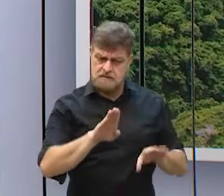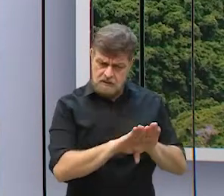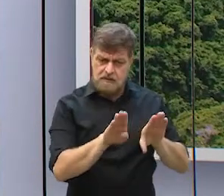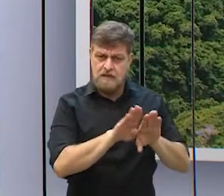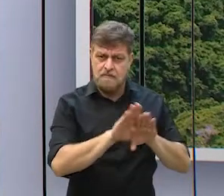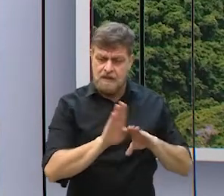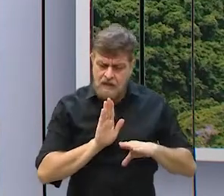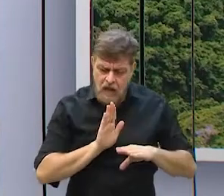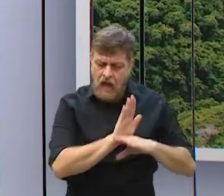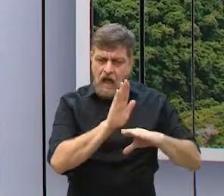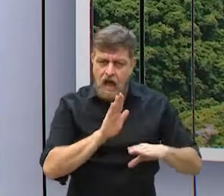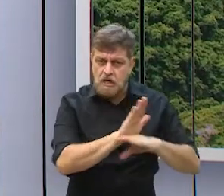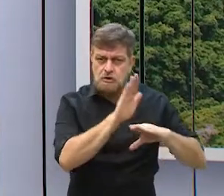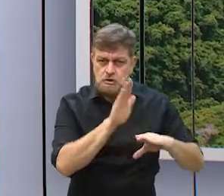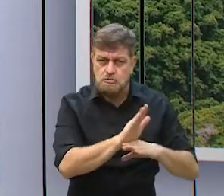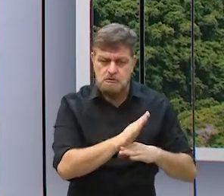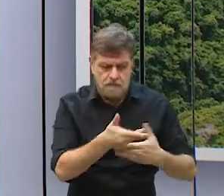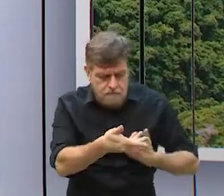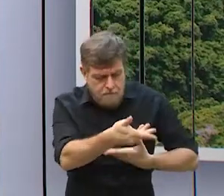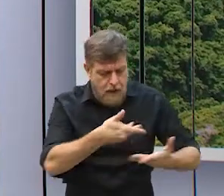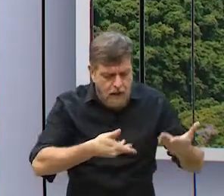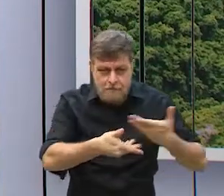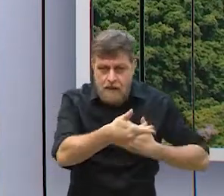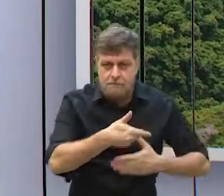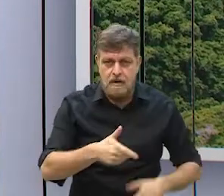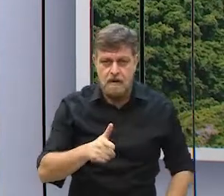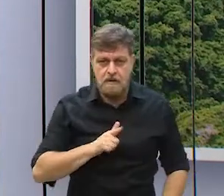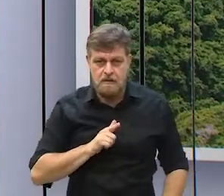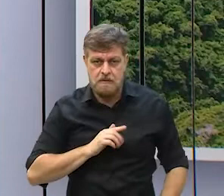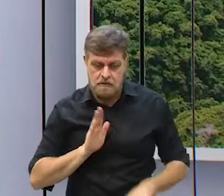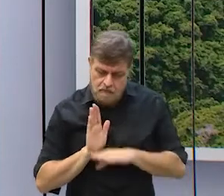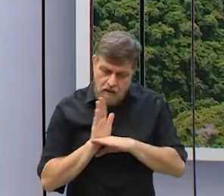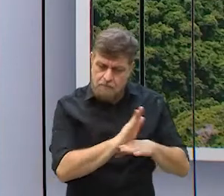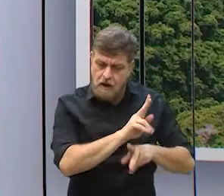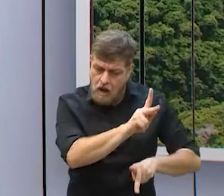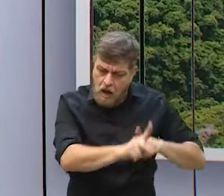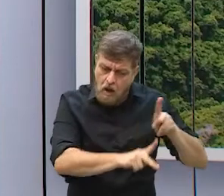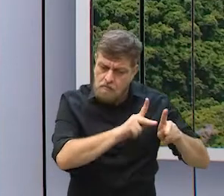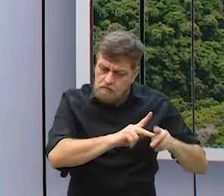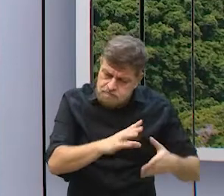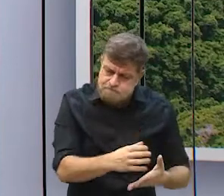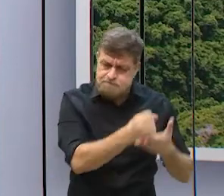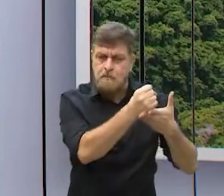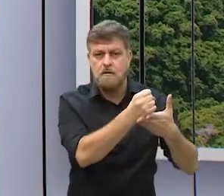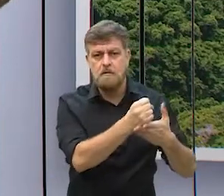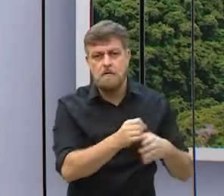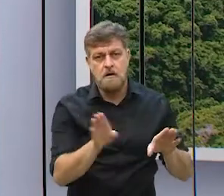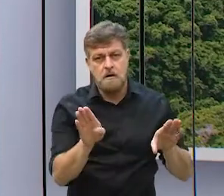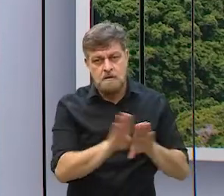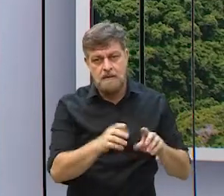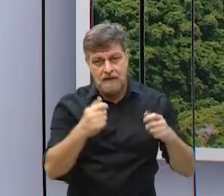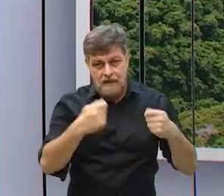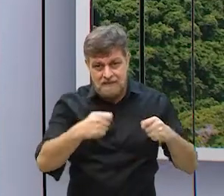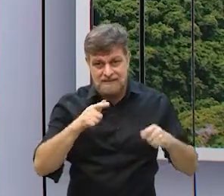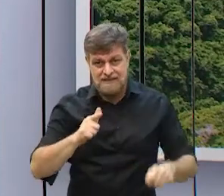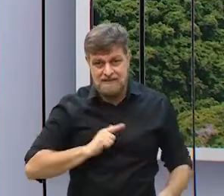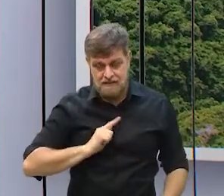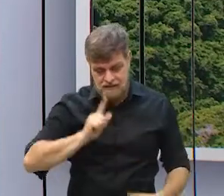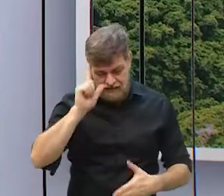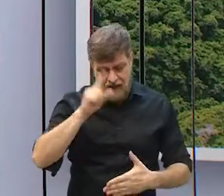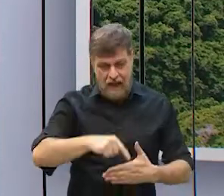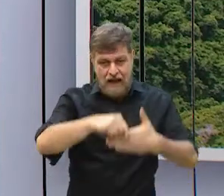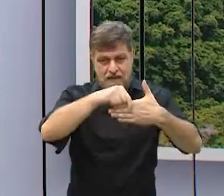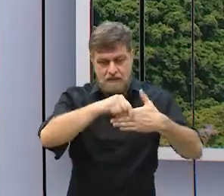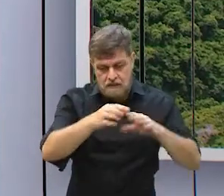ajuda, de escuta e de assistência àquele povo. Então, é preciso trazer essas